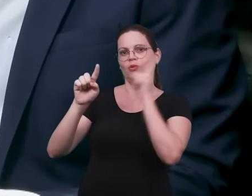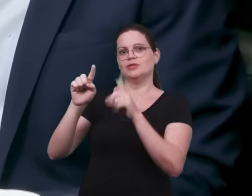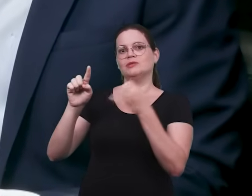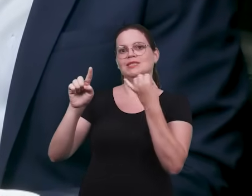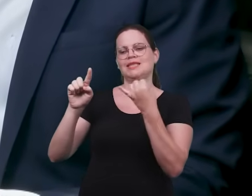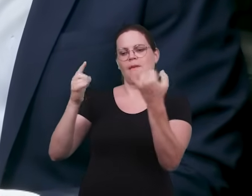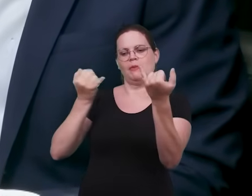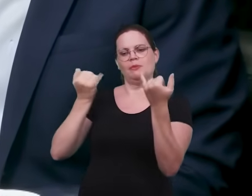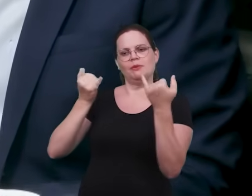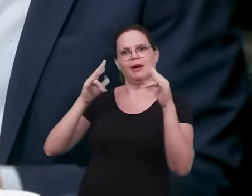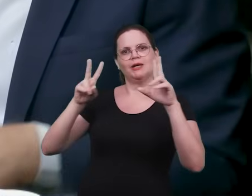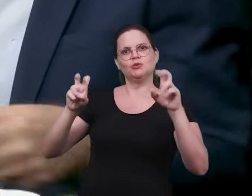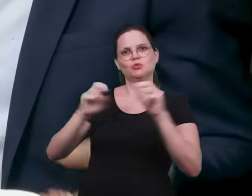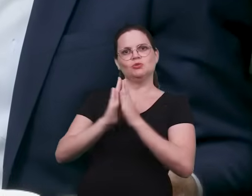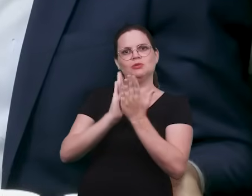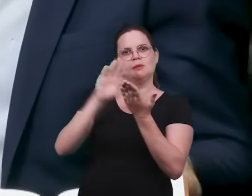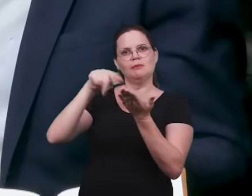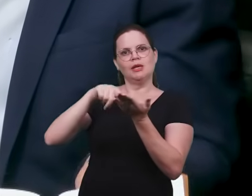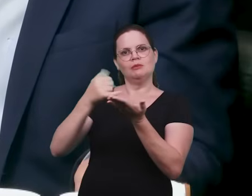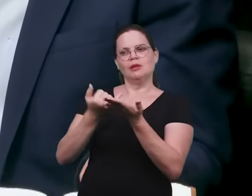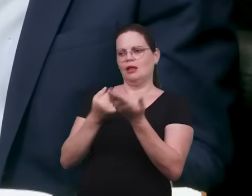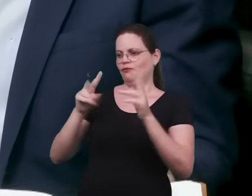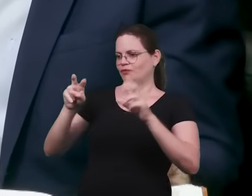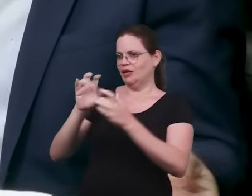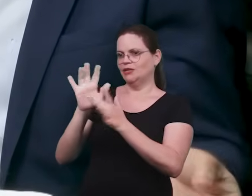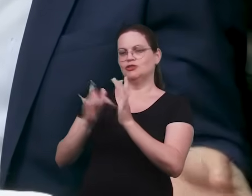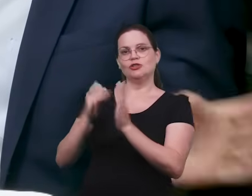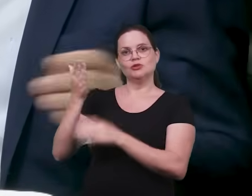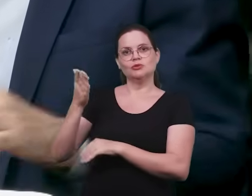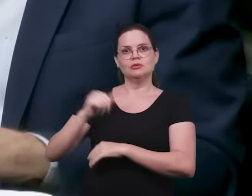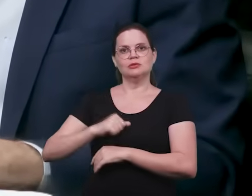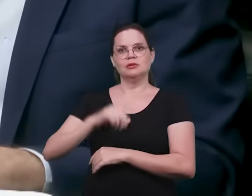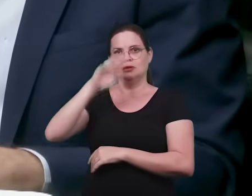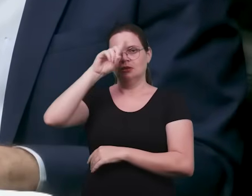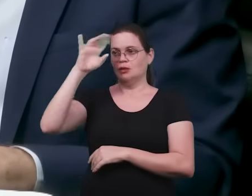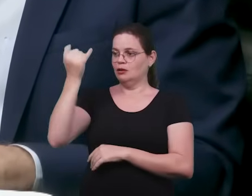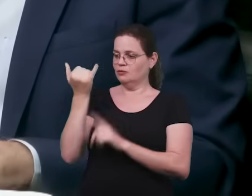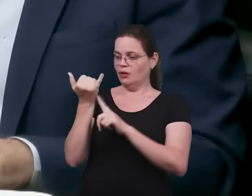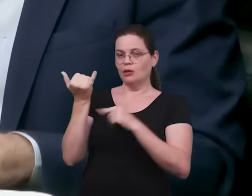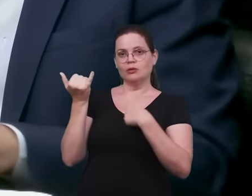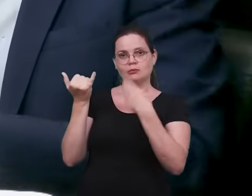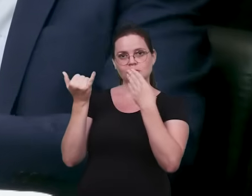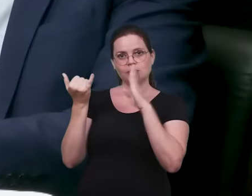Deus. Deus prometeu. Eu creio. É a palavra.